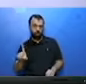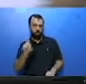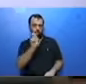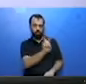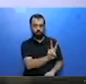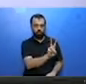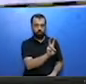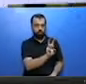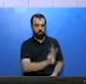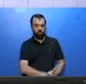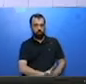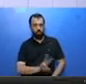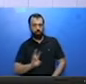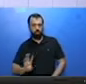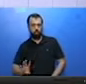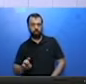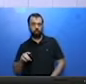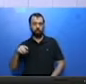lá.